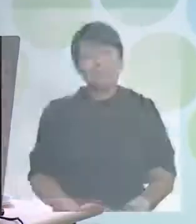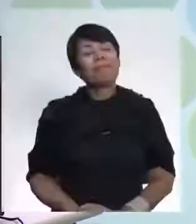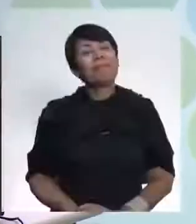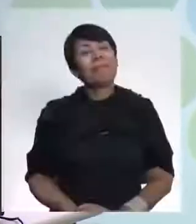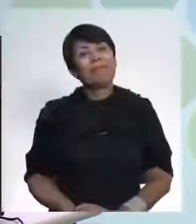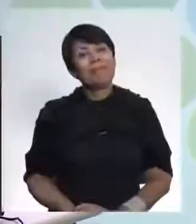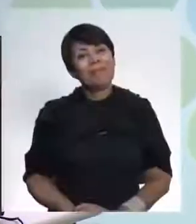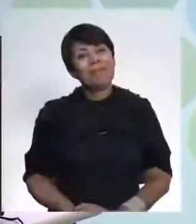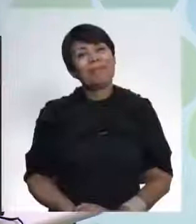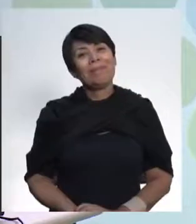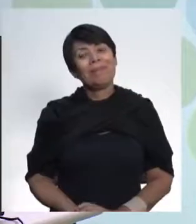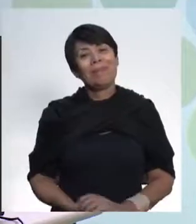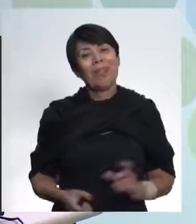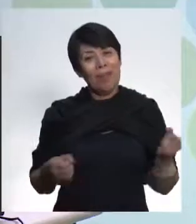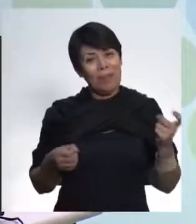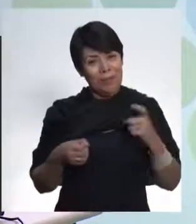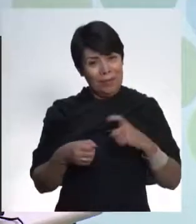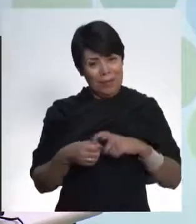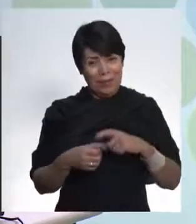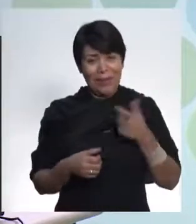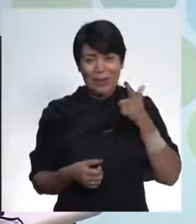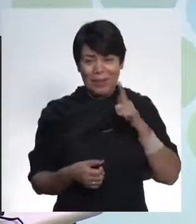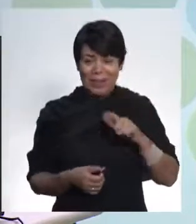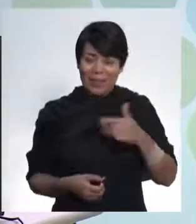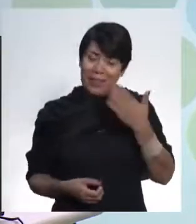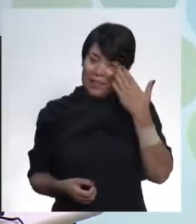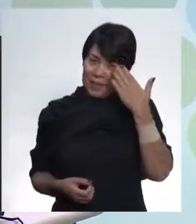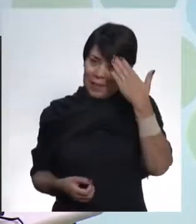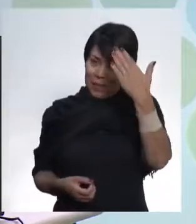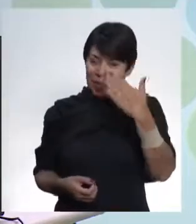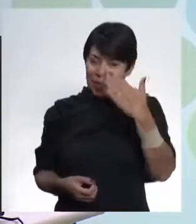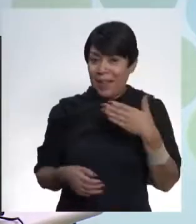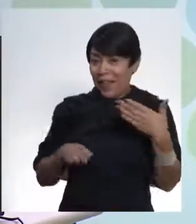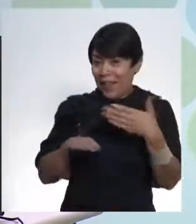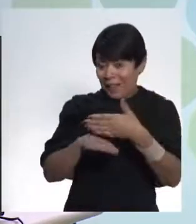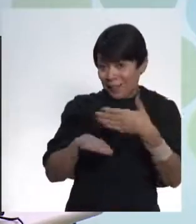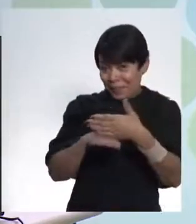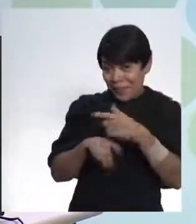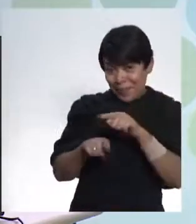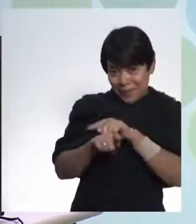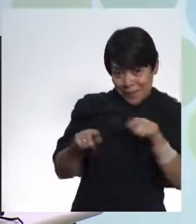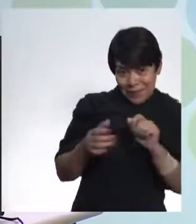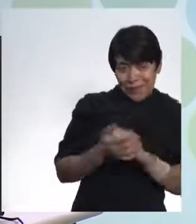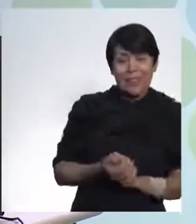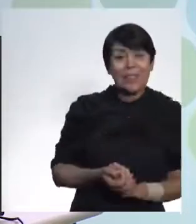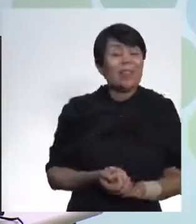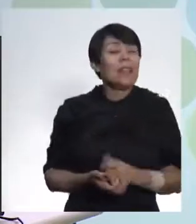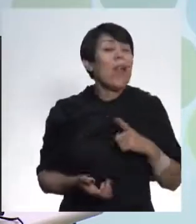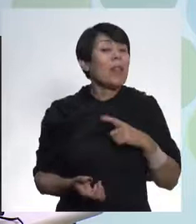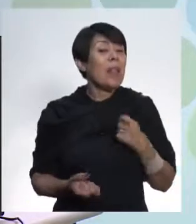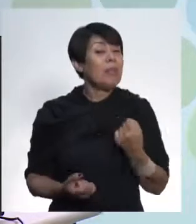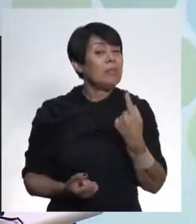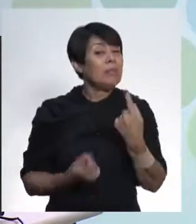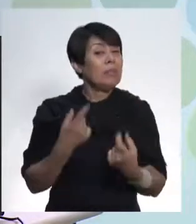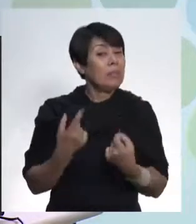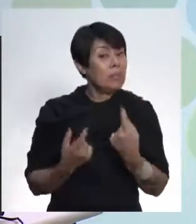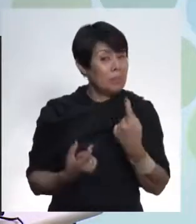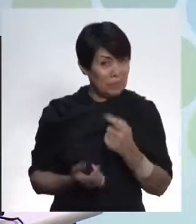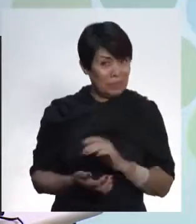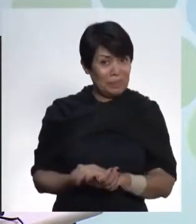Olá, voltamos mais uma vez. Muito obrigada por todas as contribuições. Eu tenho aqui algumas para destacar,